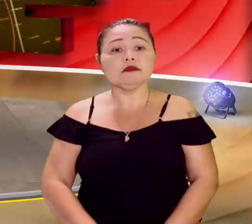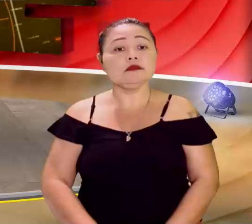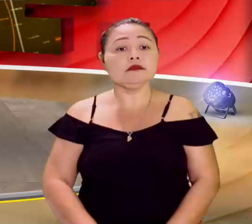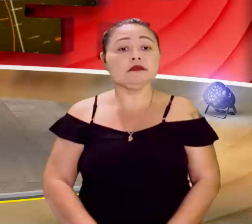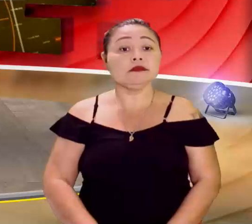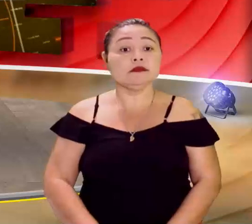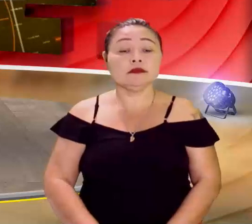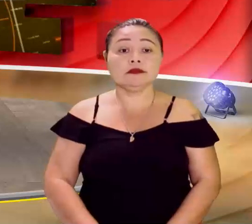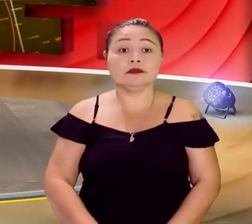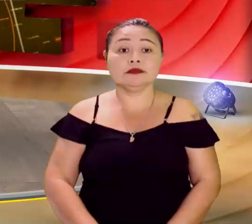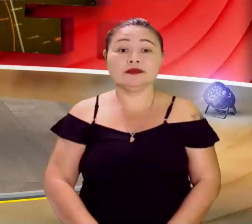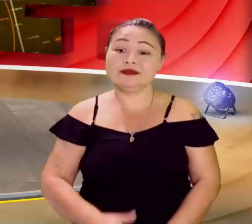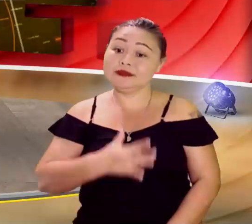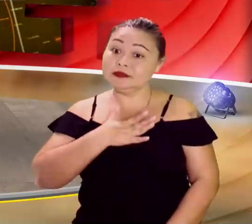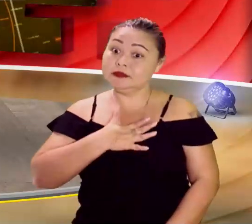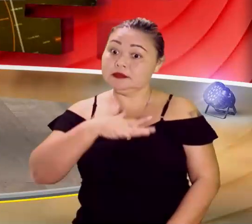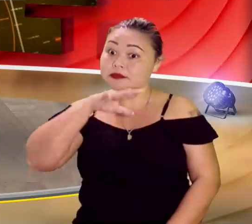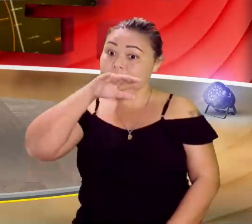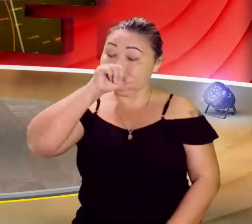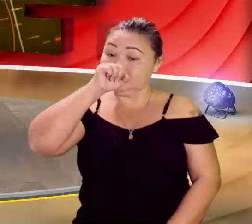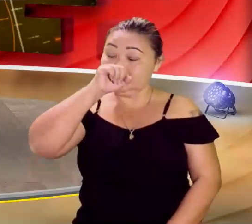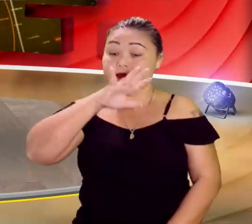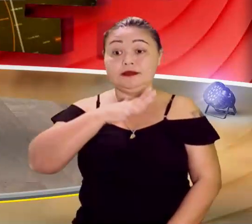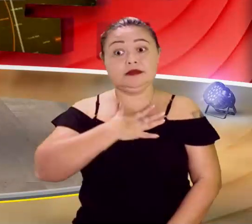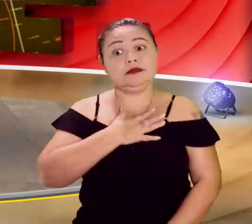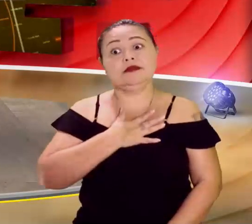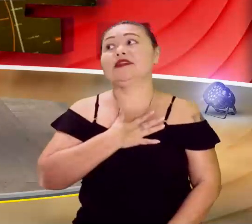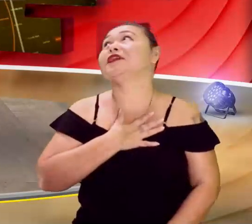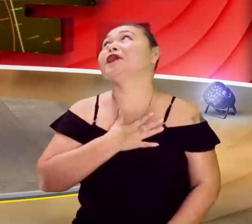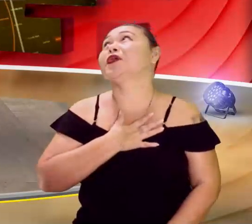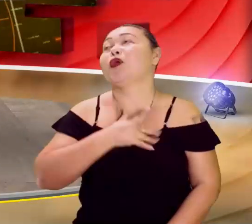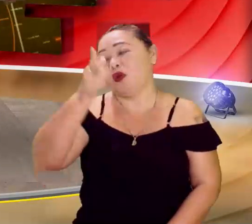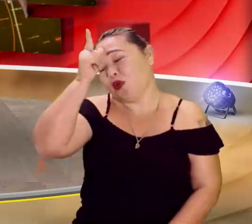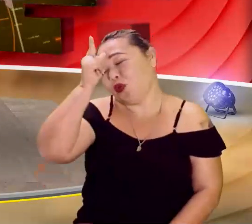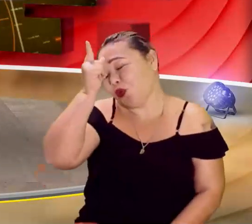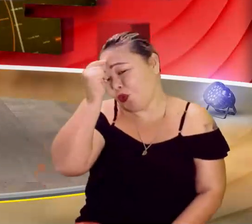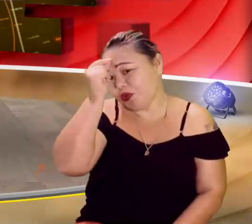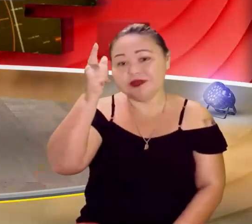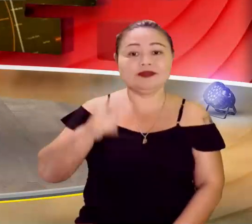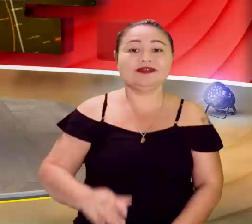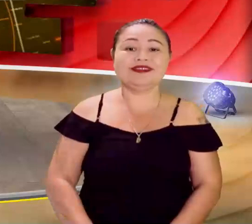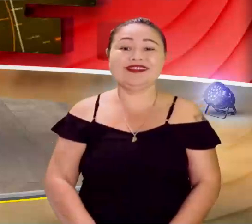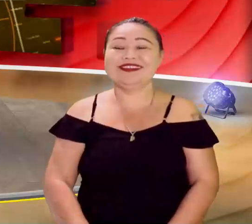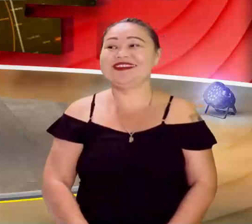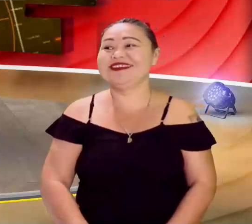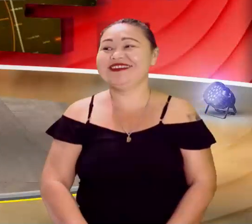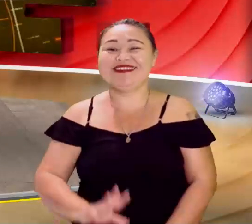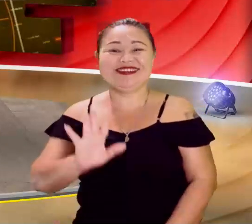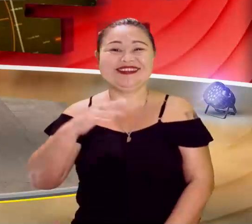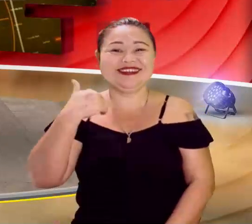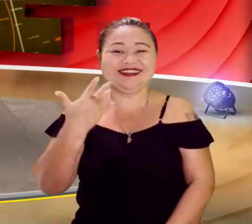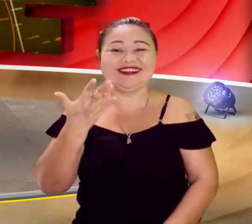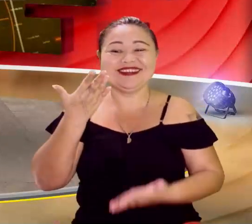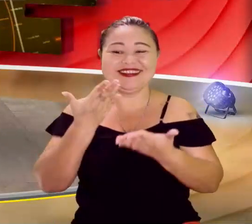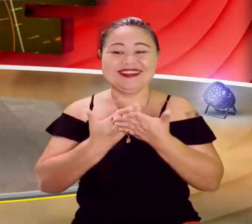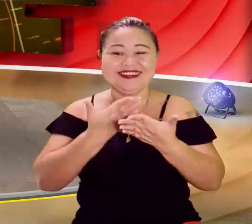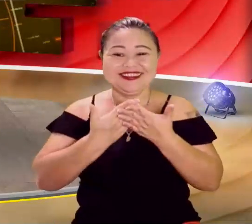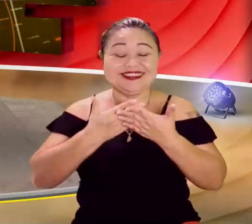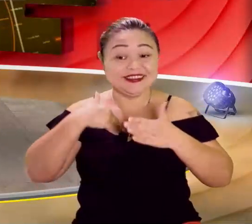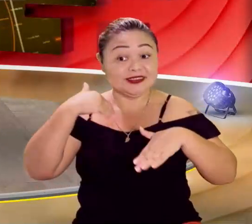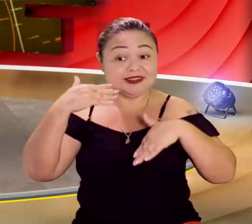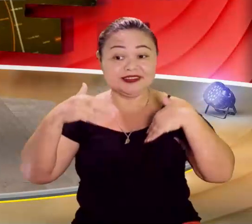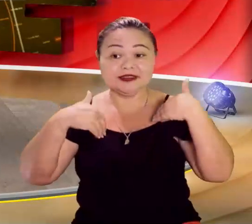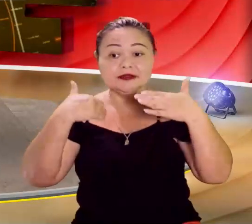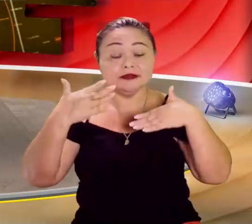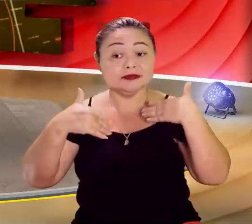Muito. Respira. Respira, professora Aldelina. Mas assim, né, a aula chega num